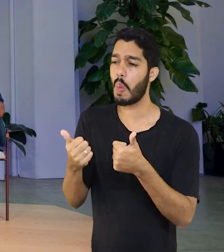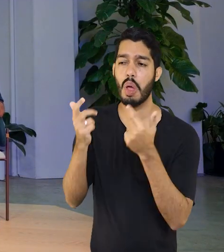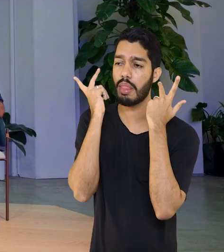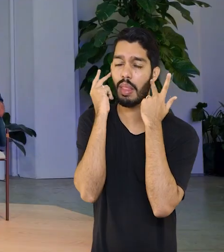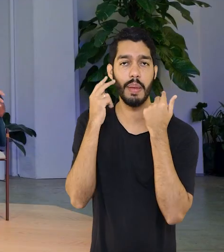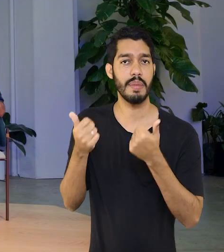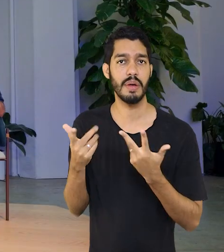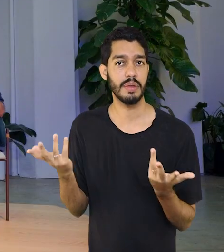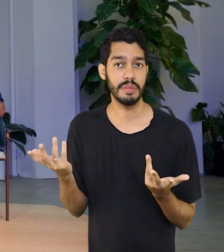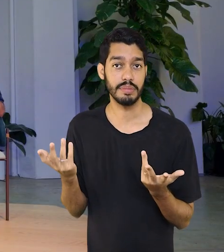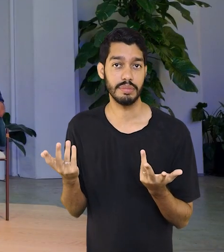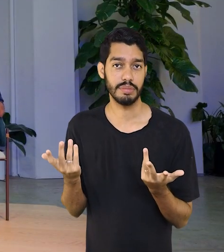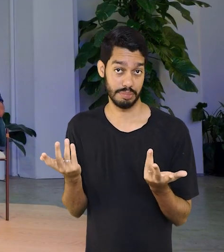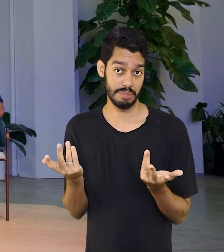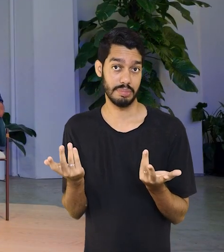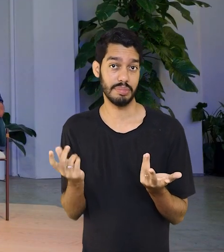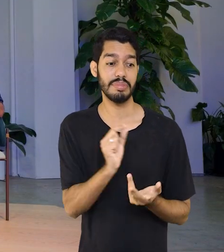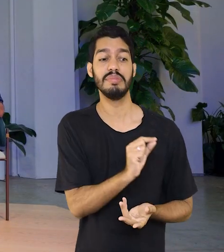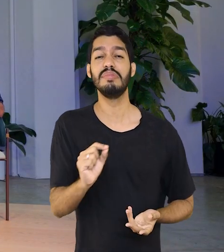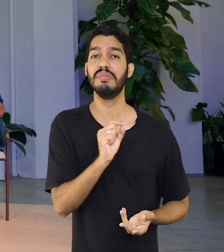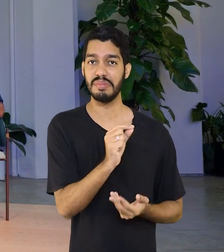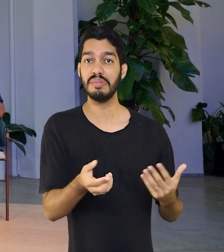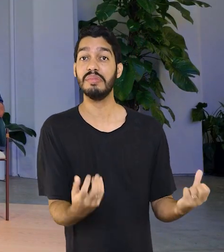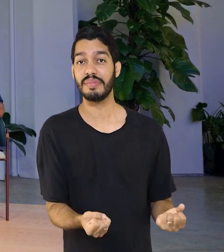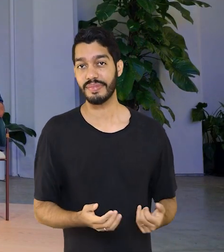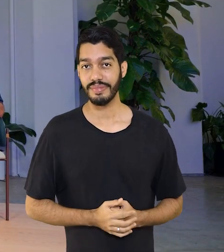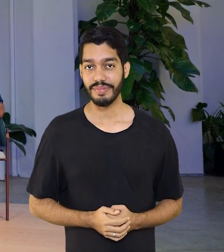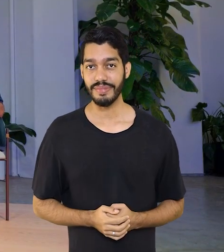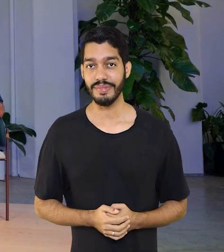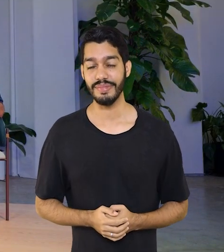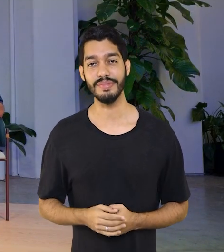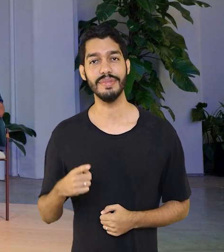anos, fazendo agora as coisas, etc. e tal.